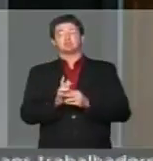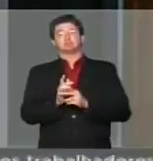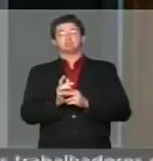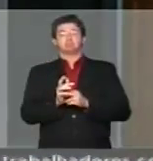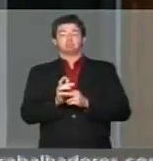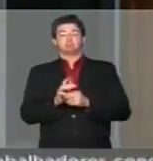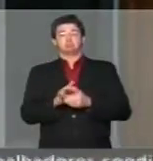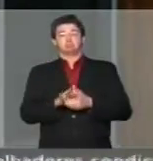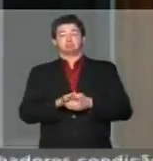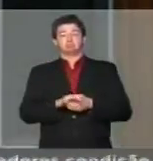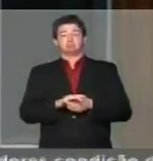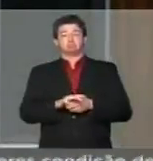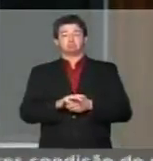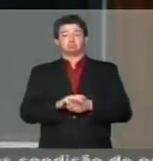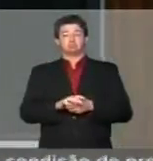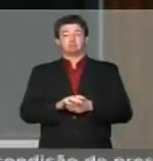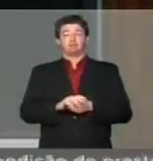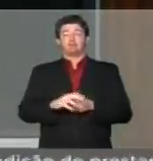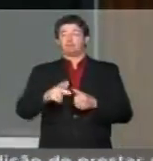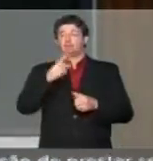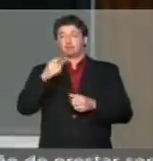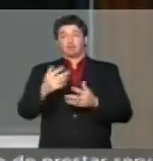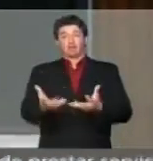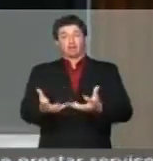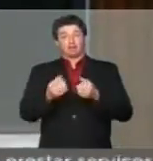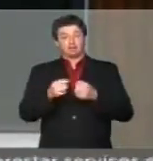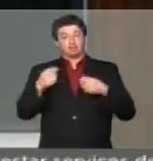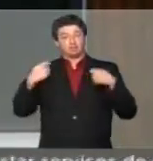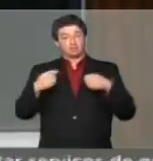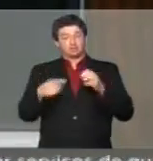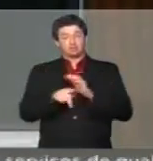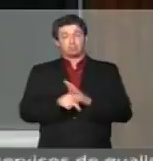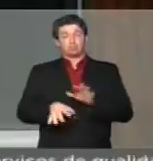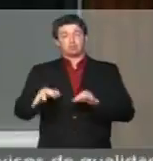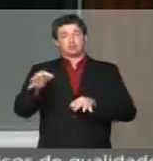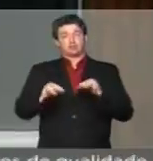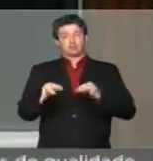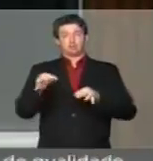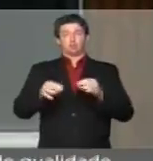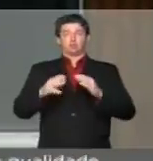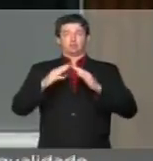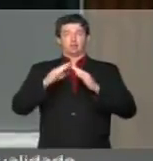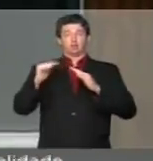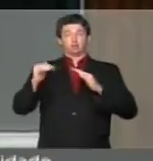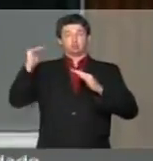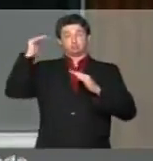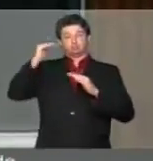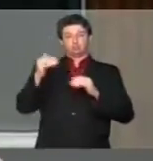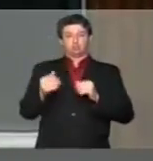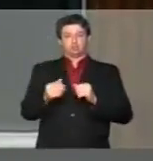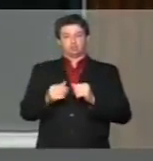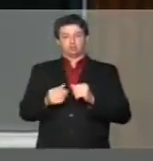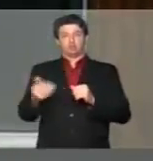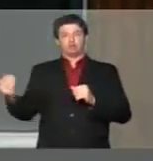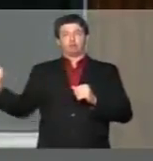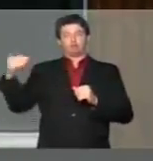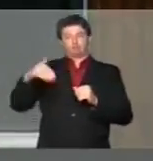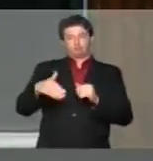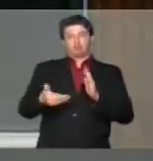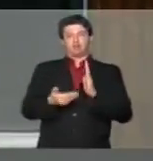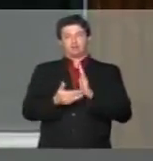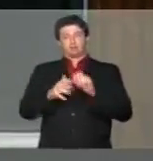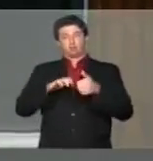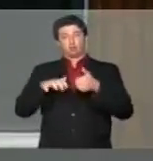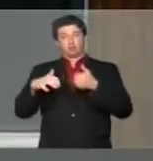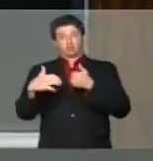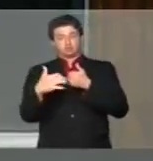trata de poder atender uma demanda dos tribunais superiores que visitam essa casa, o Colégio de